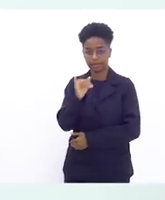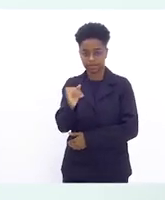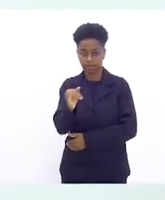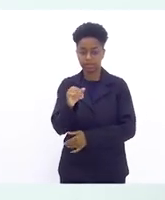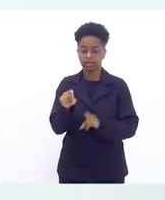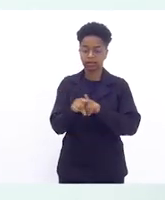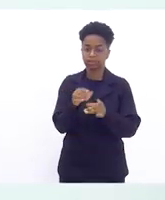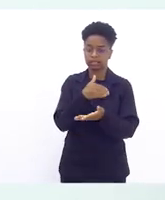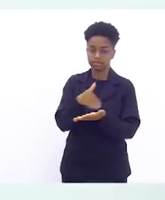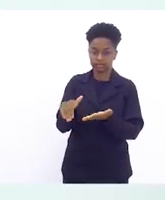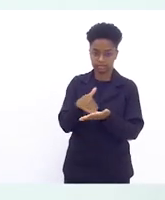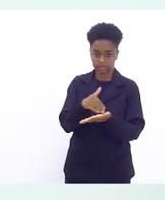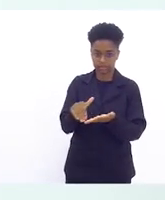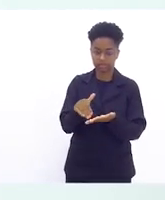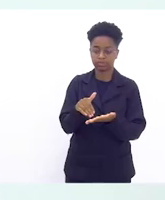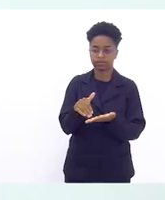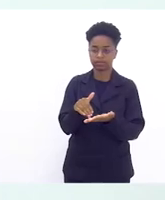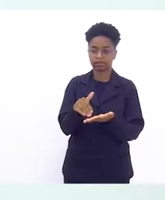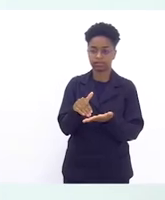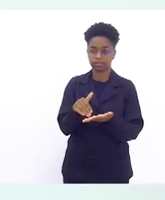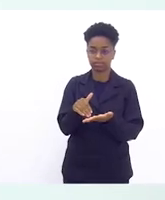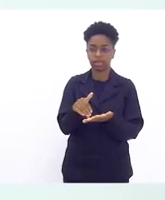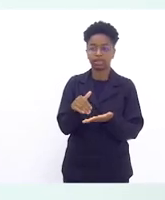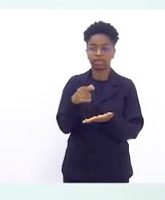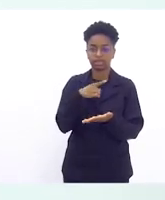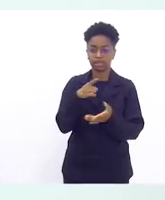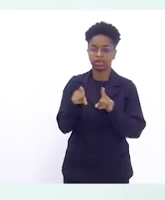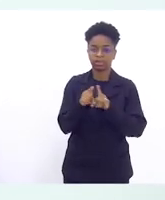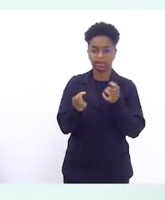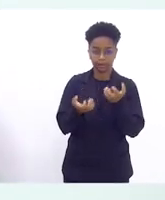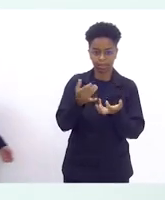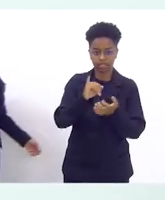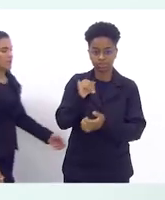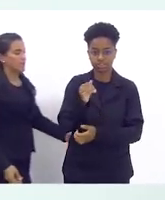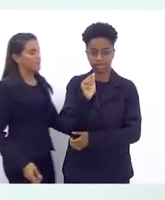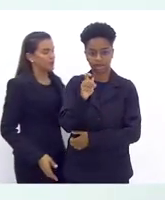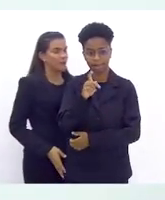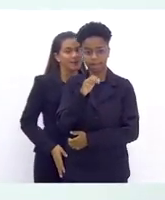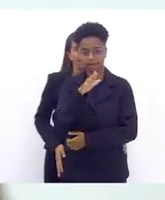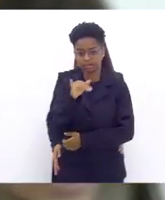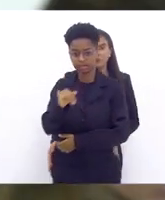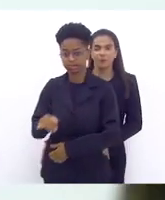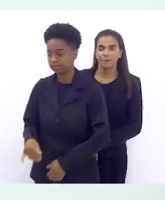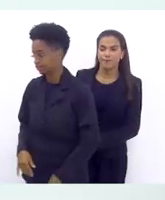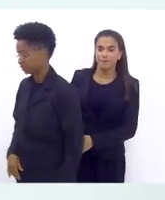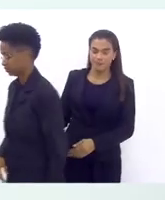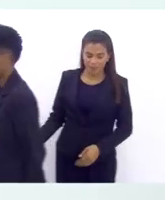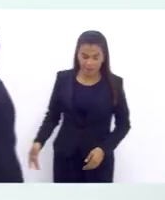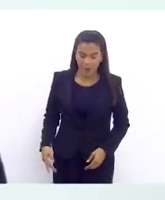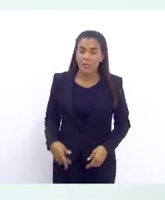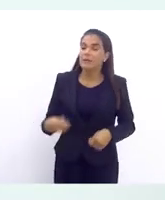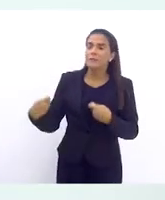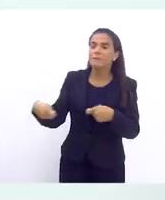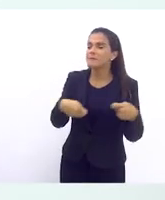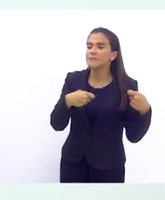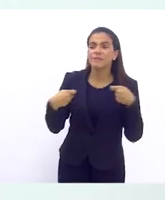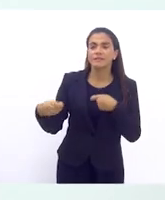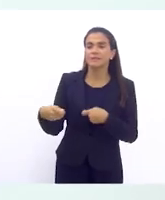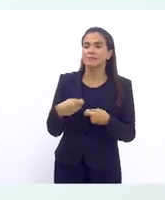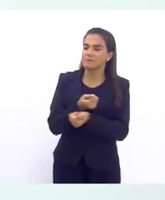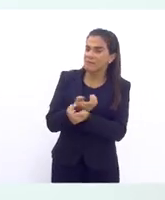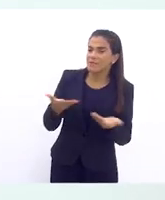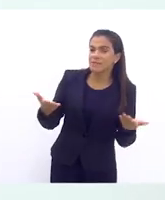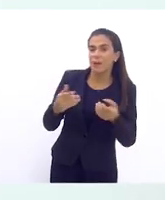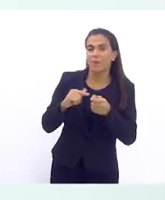secretária Valente combativa né mas tem Queimados tem Japeri tem Seropédica tem a capital e a gente precisa viabilizar os